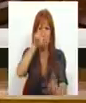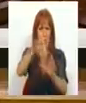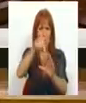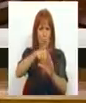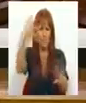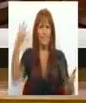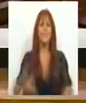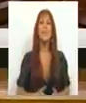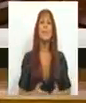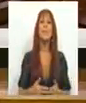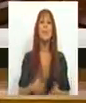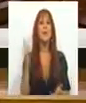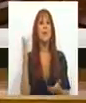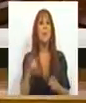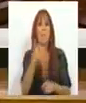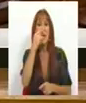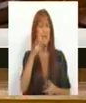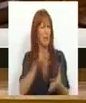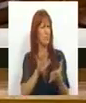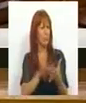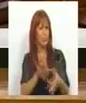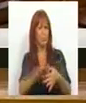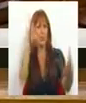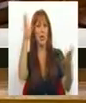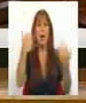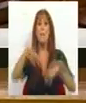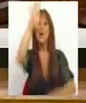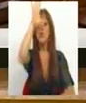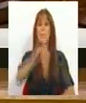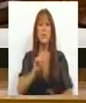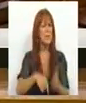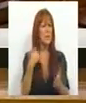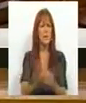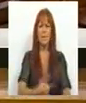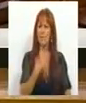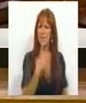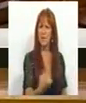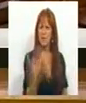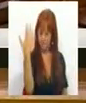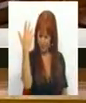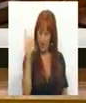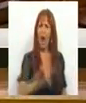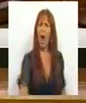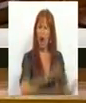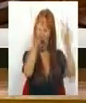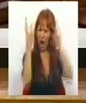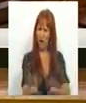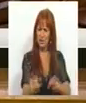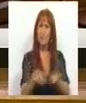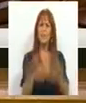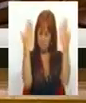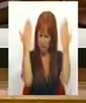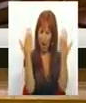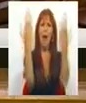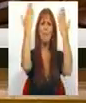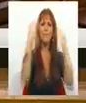petrolíferos. Parecia irrealista, mas o Governo sempre afirmou: a alternativa